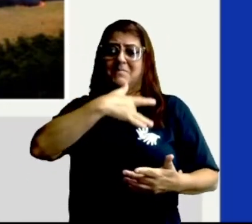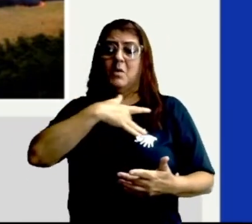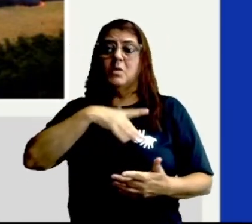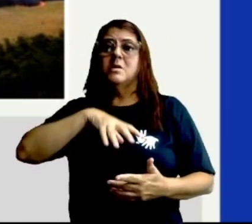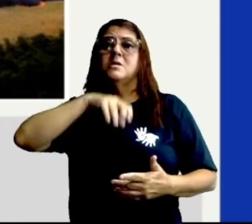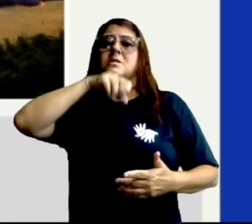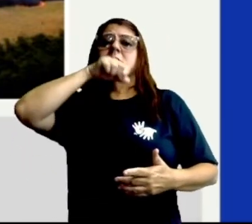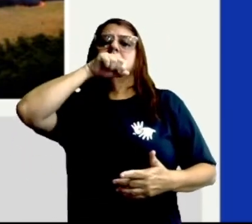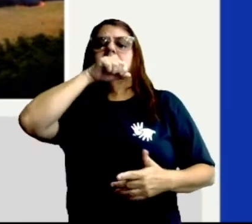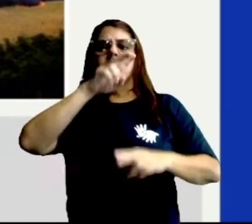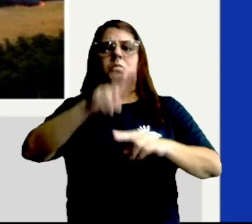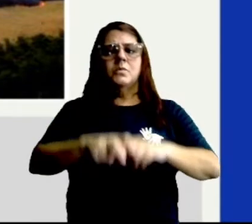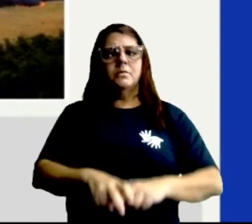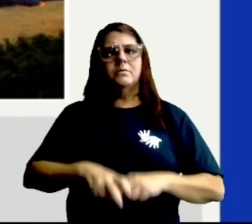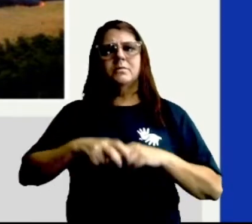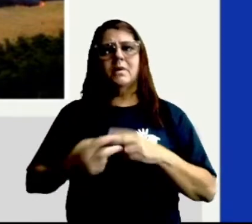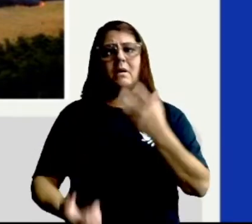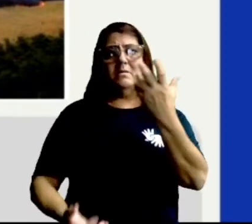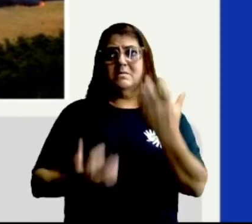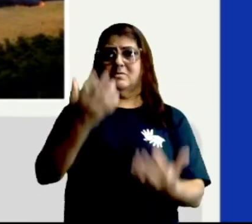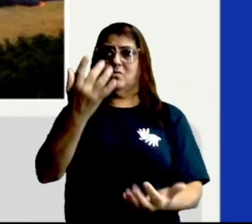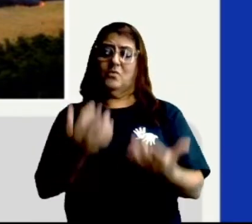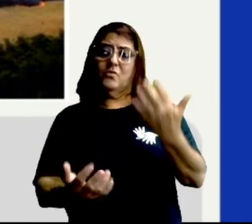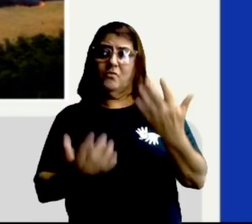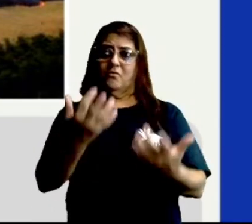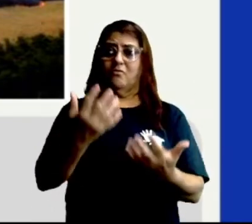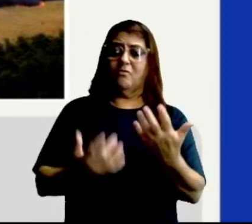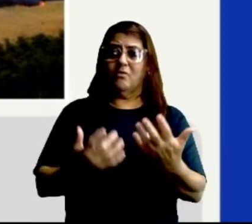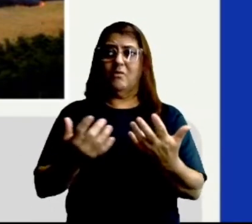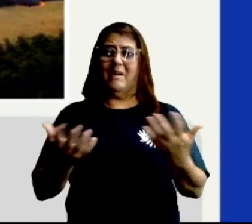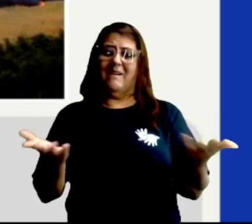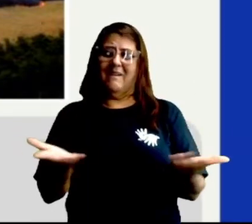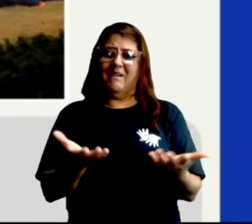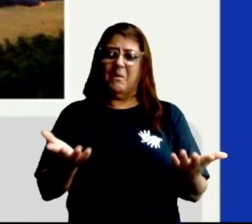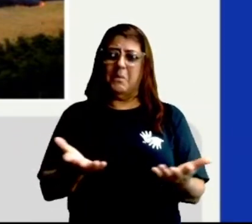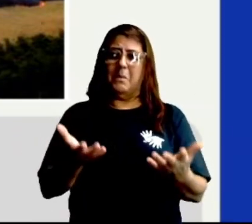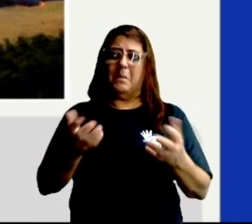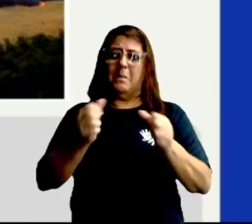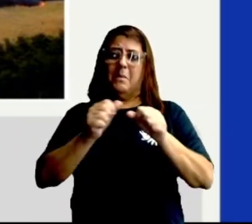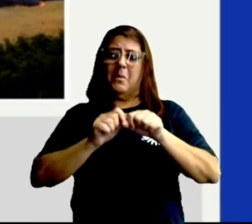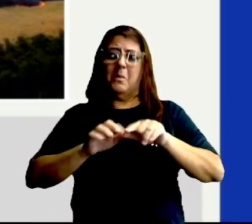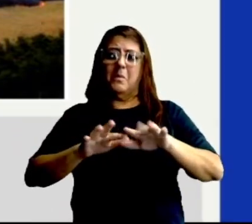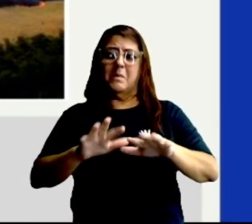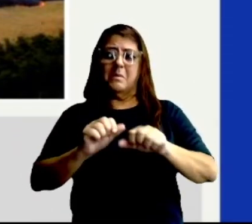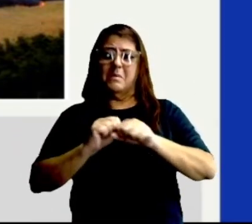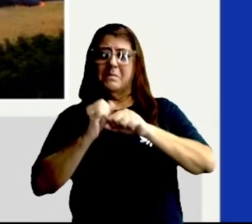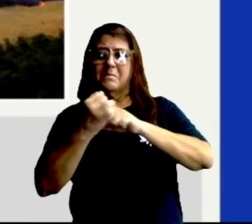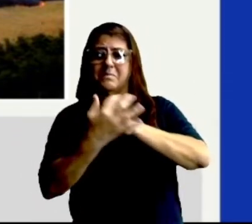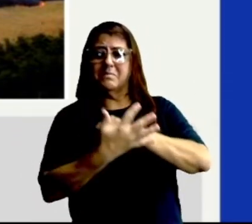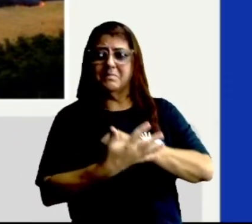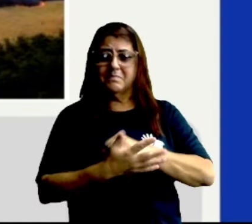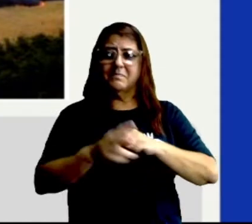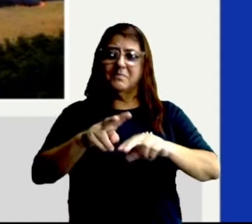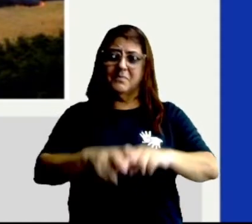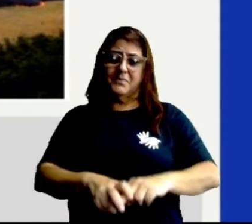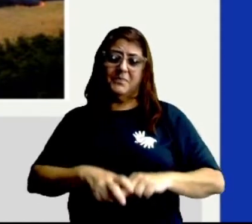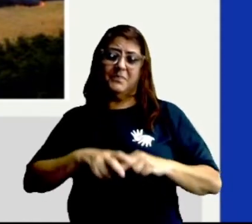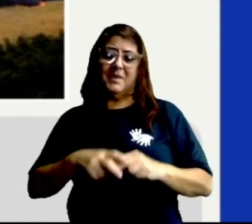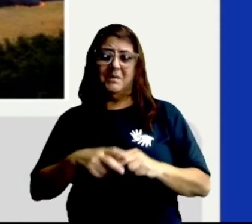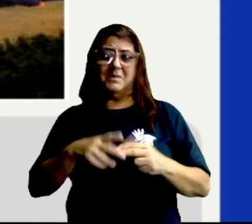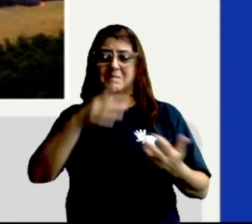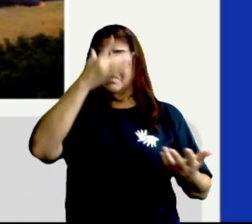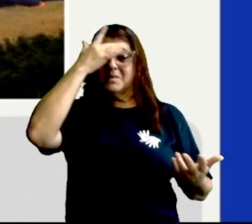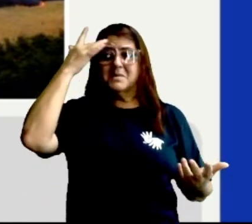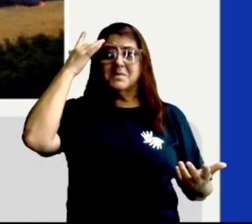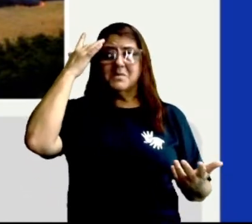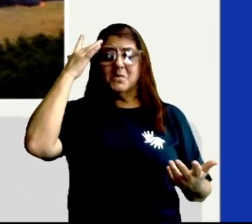respiratórios e nesse momento agora que nós passamos por uma pandemia né uma pandemia do covid-19 que vai afetar diretamente